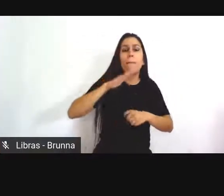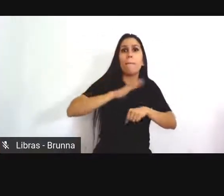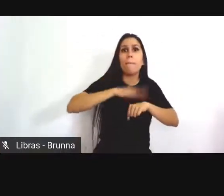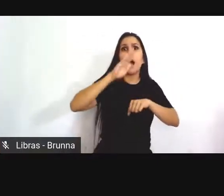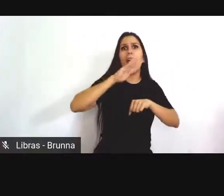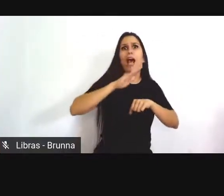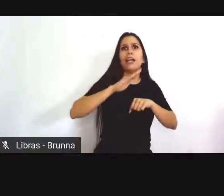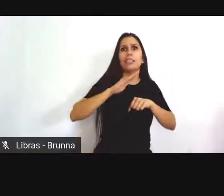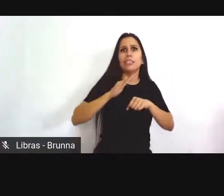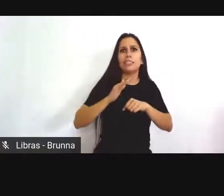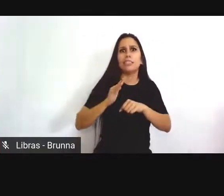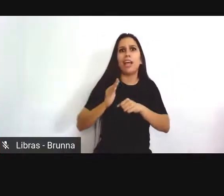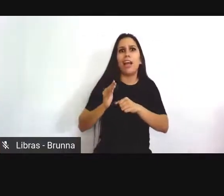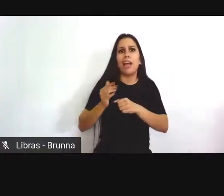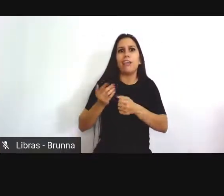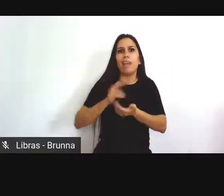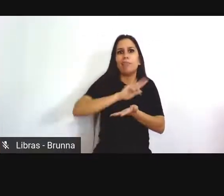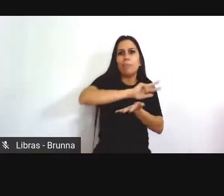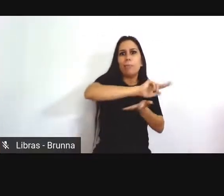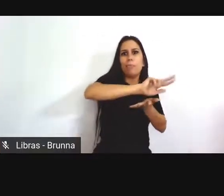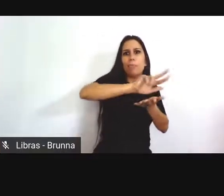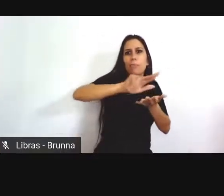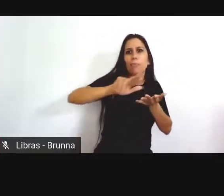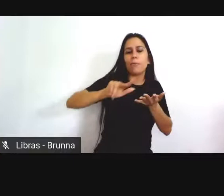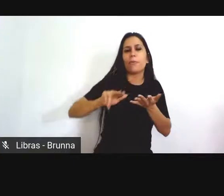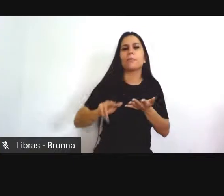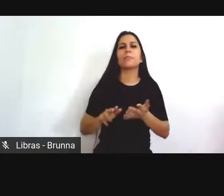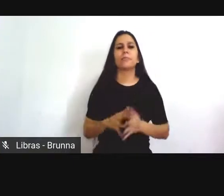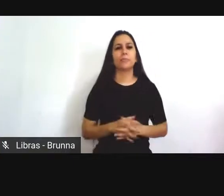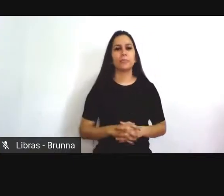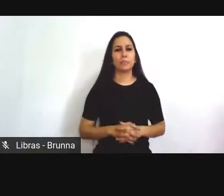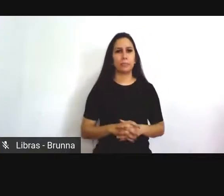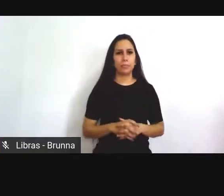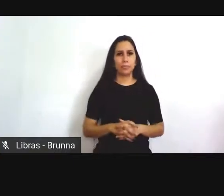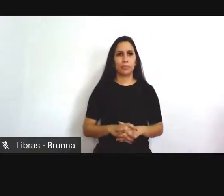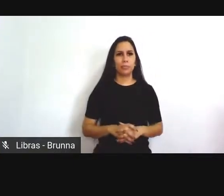orientar monografias, muito mais recursos.